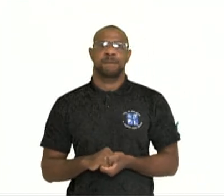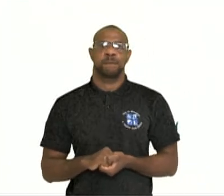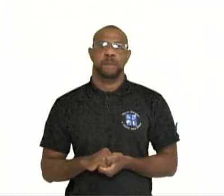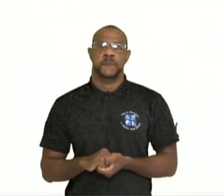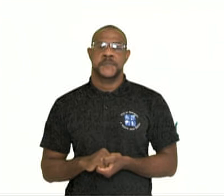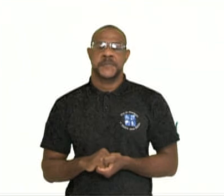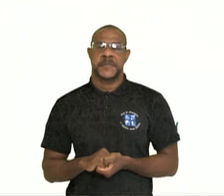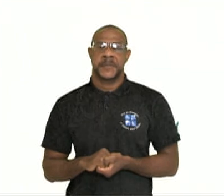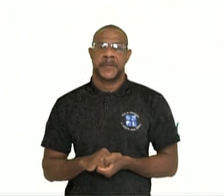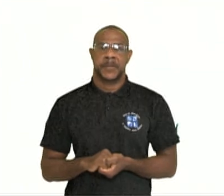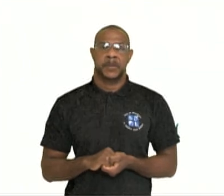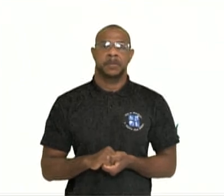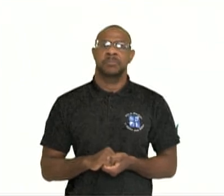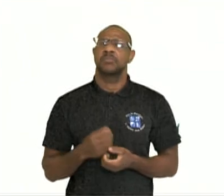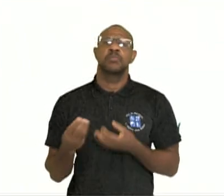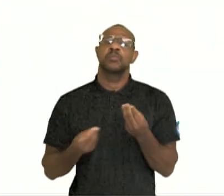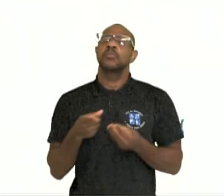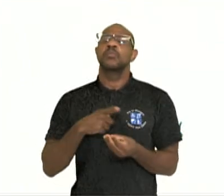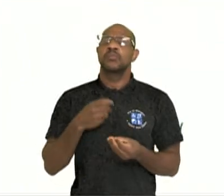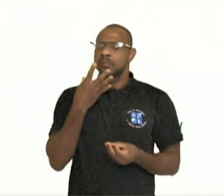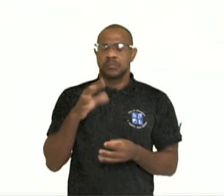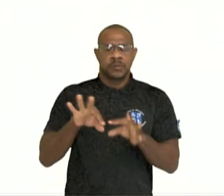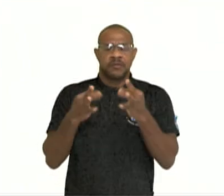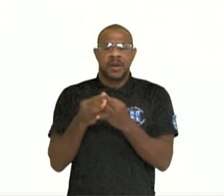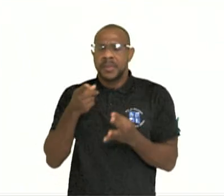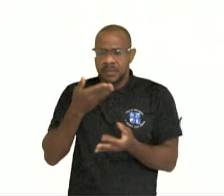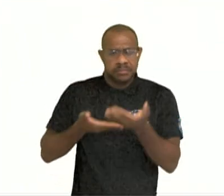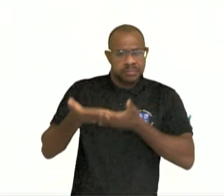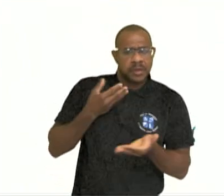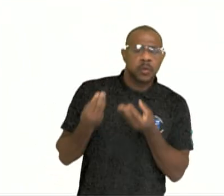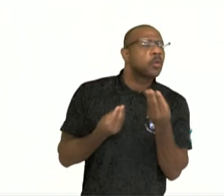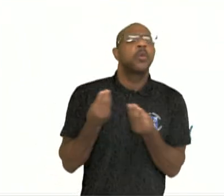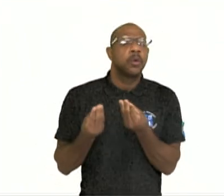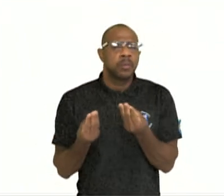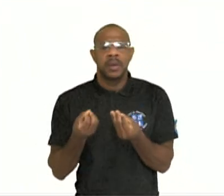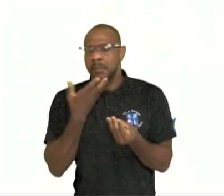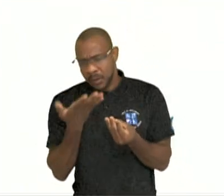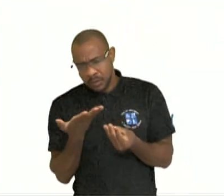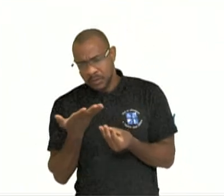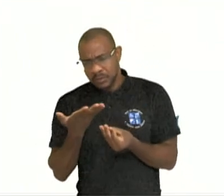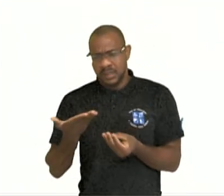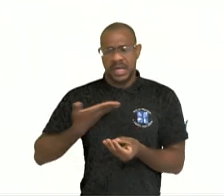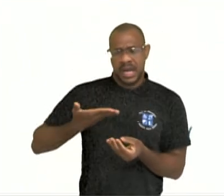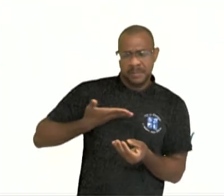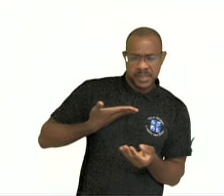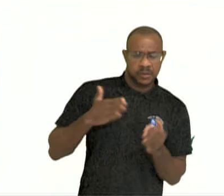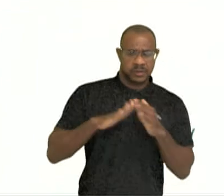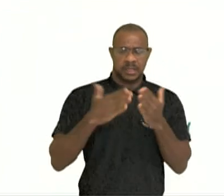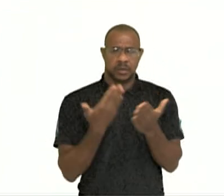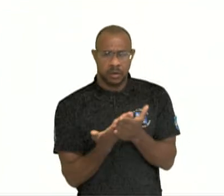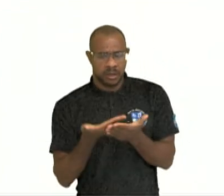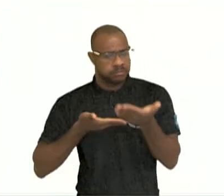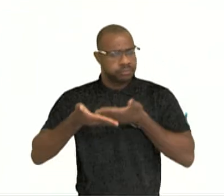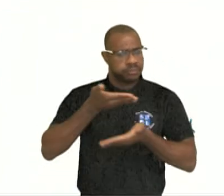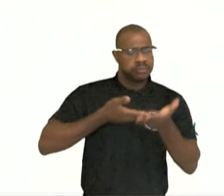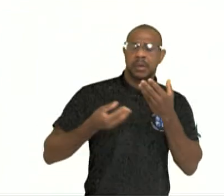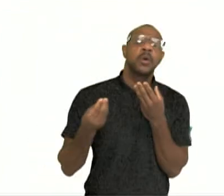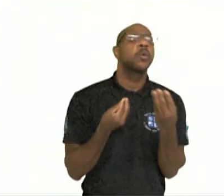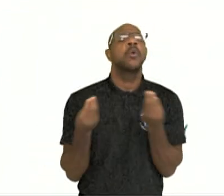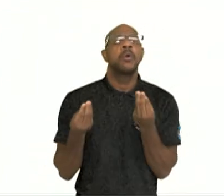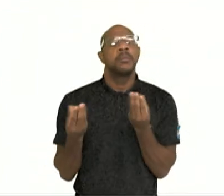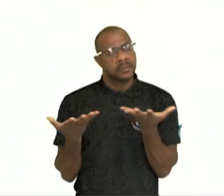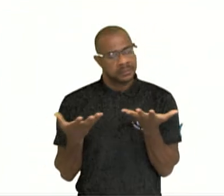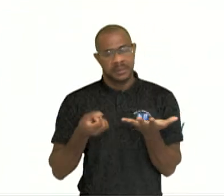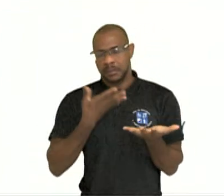escola? Como que você se dá com a sua família? Como que você se dá ali com seus colegas de escola? Se bem que vocês não estão indo ao colégio, mas quando